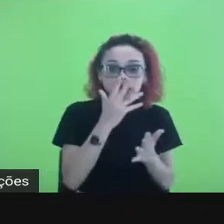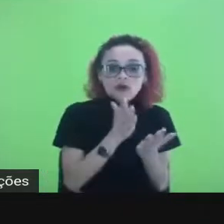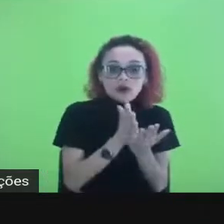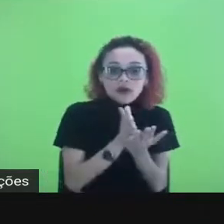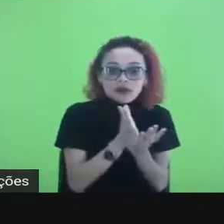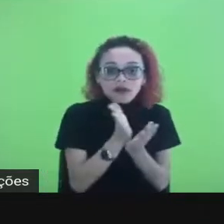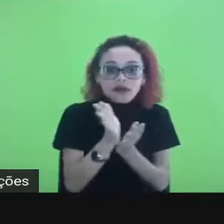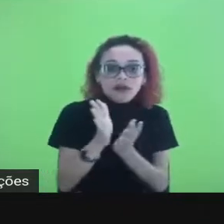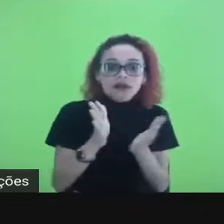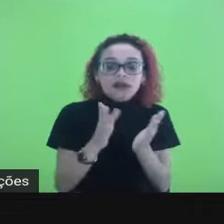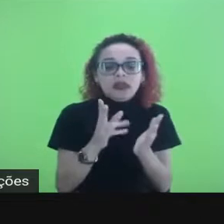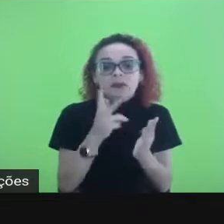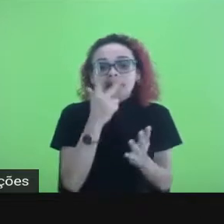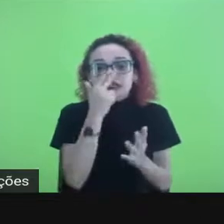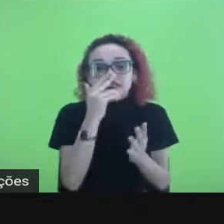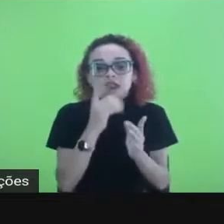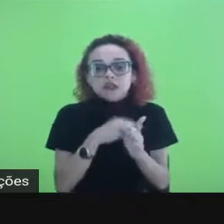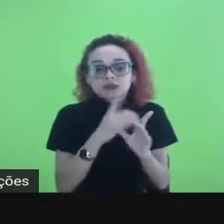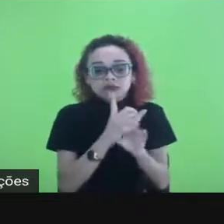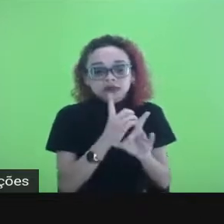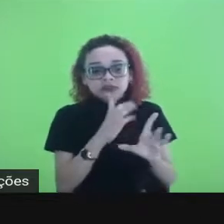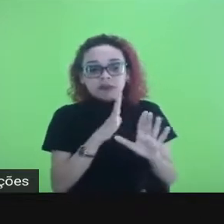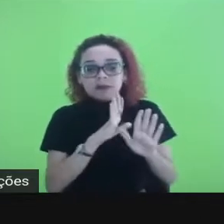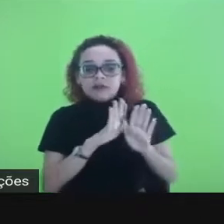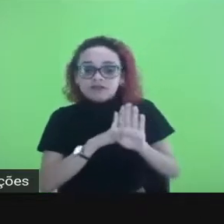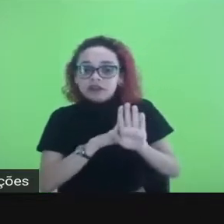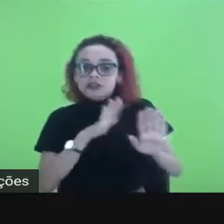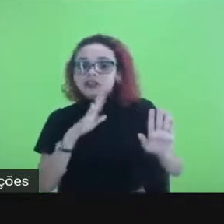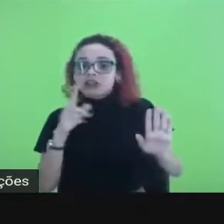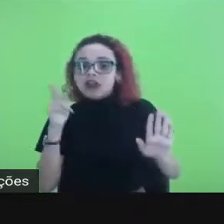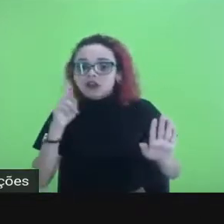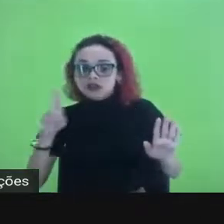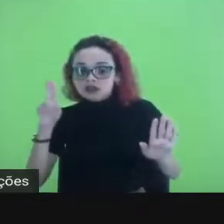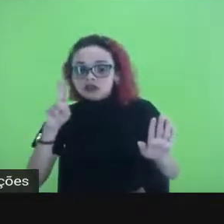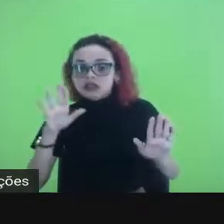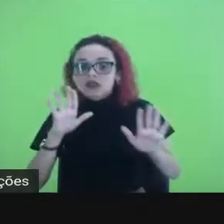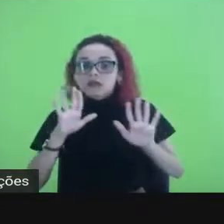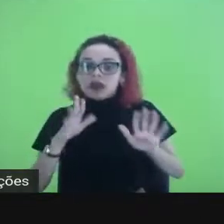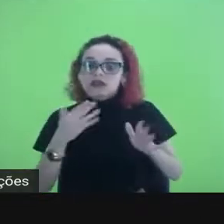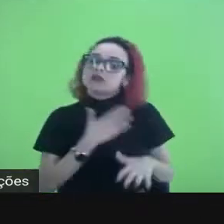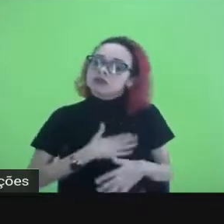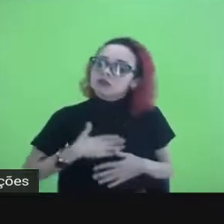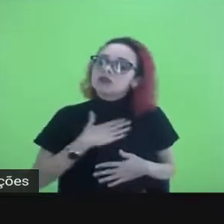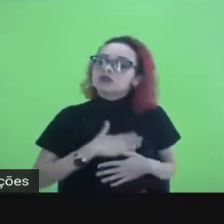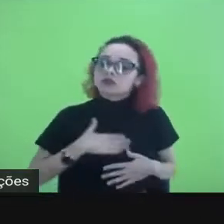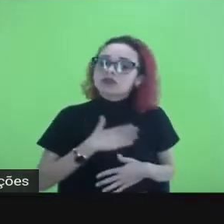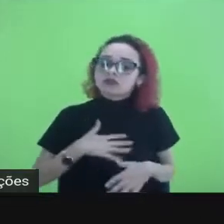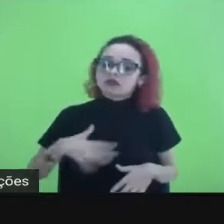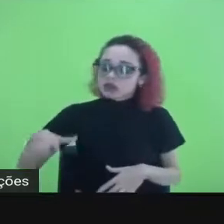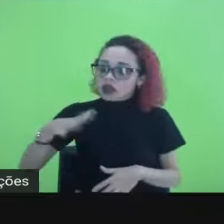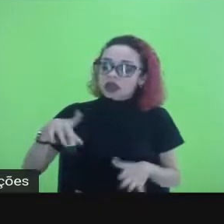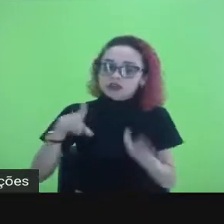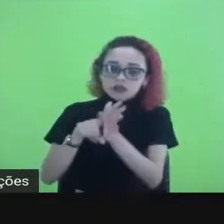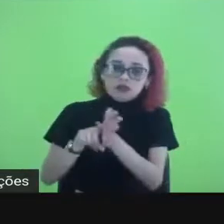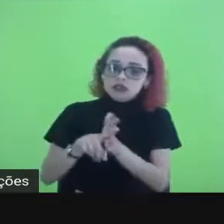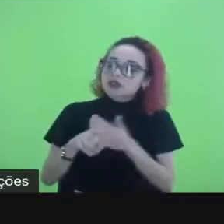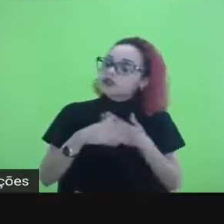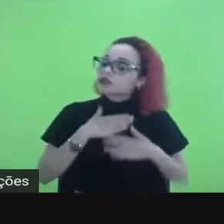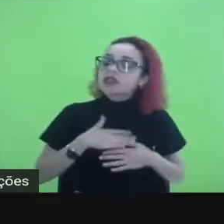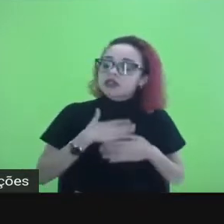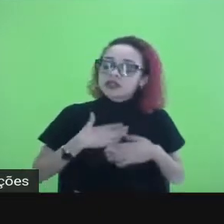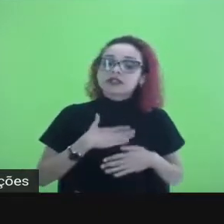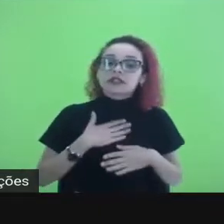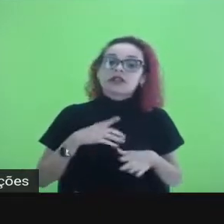um pouco ali da universidade, mas do qual eu sempre gostei muito, né, eu sempre gostei muito da área de pesquisa, eu fui